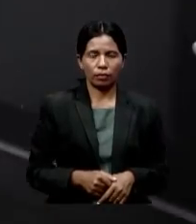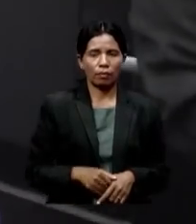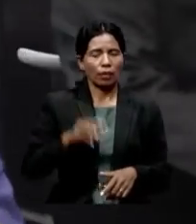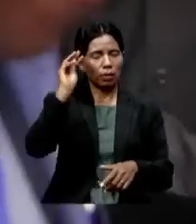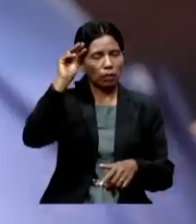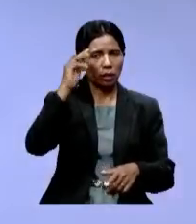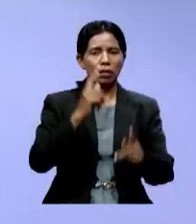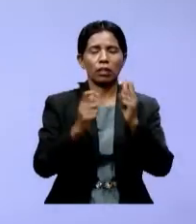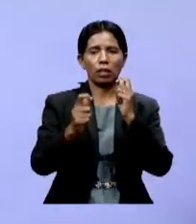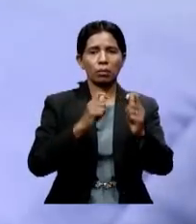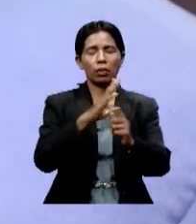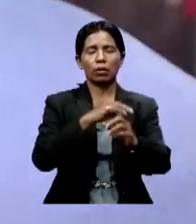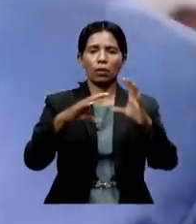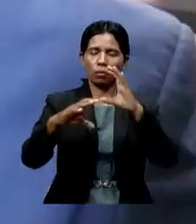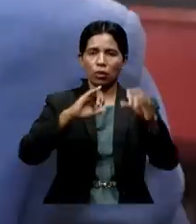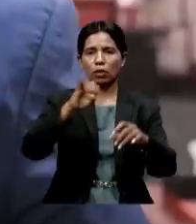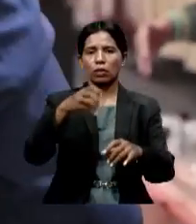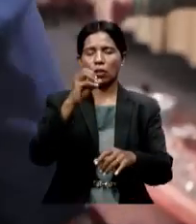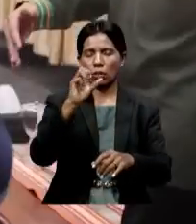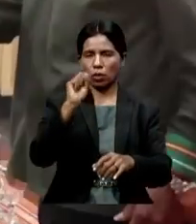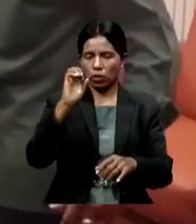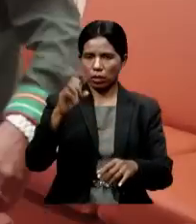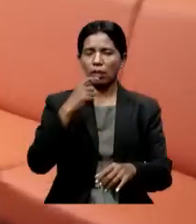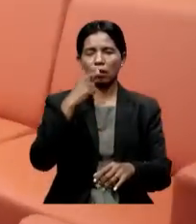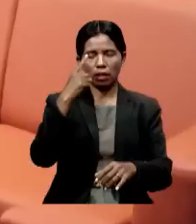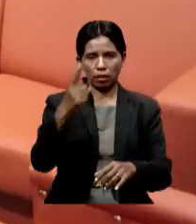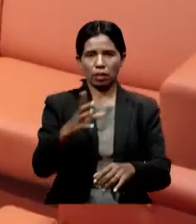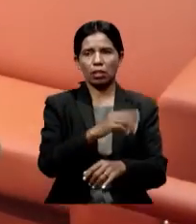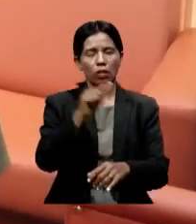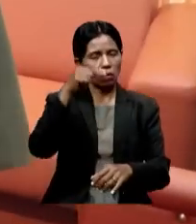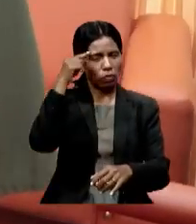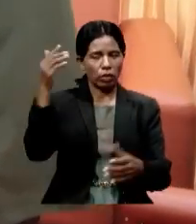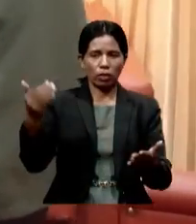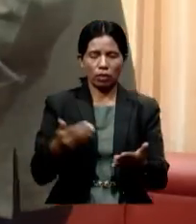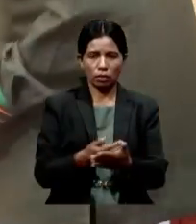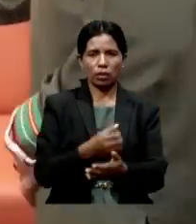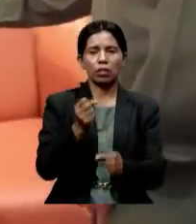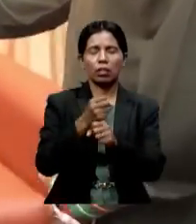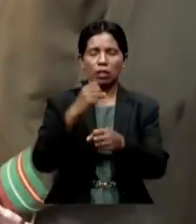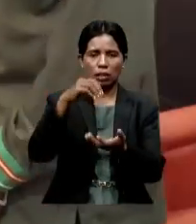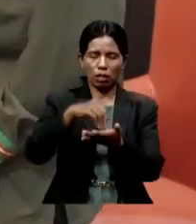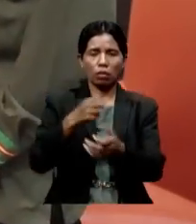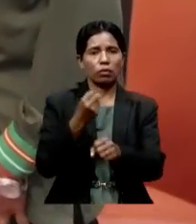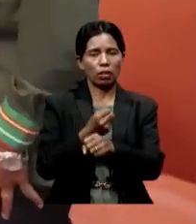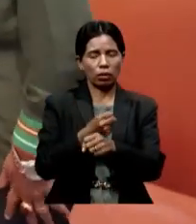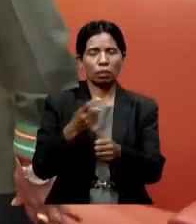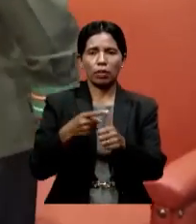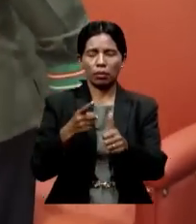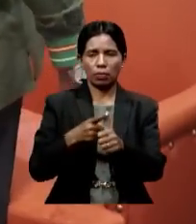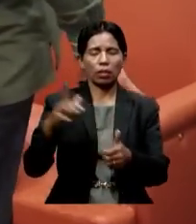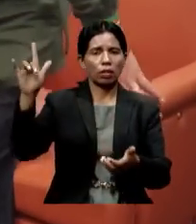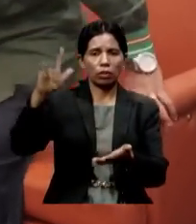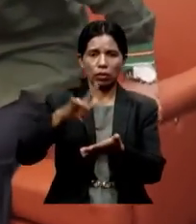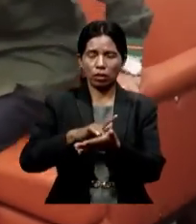Ministro Transporte no Comunicação José Agostinho da Silva Hateten possibilidade de Governo Fon maxi lança fatuk dahulu ba construção